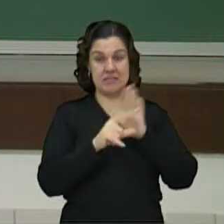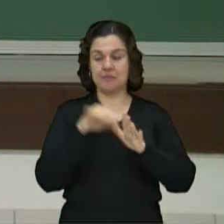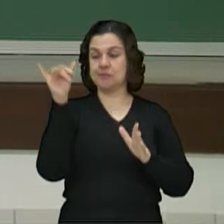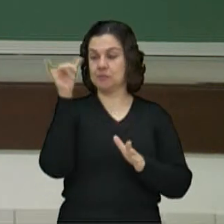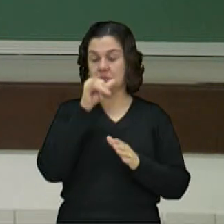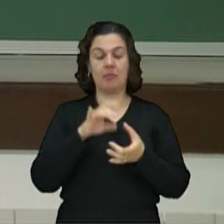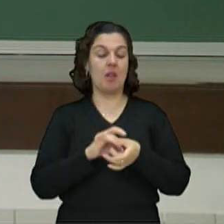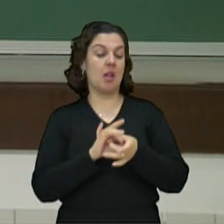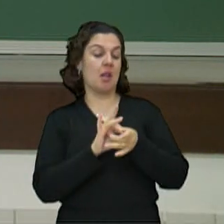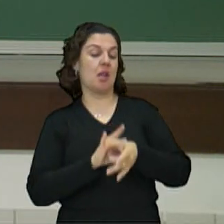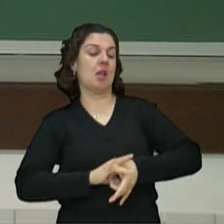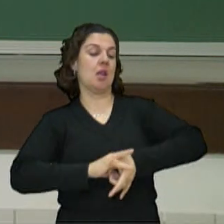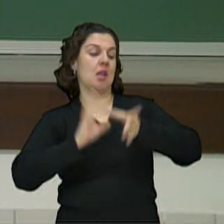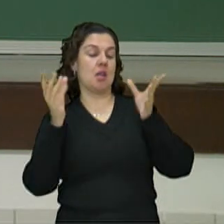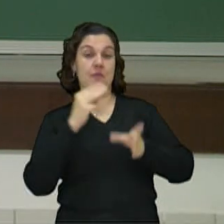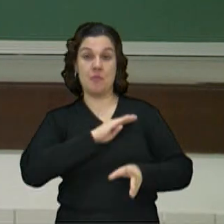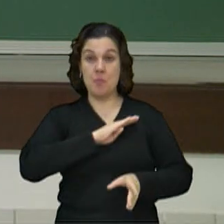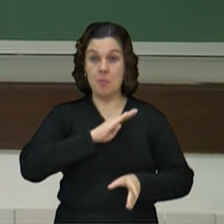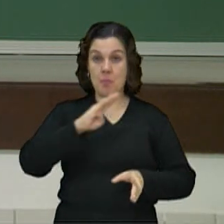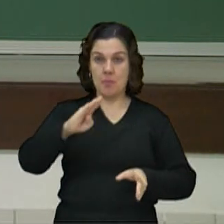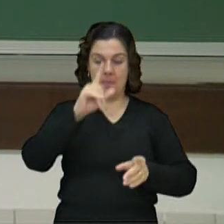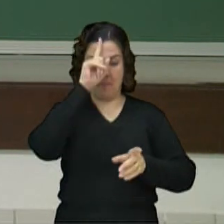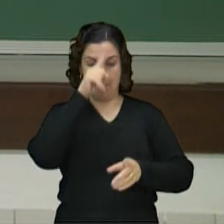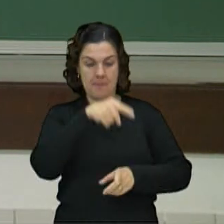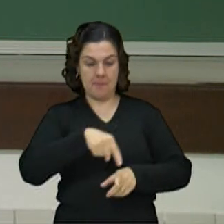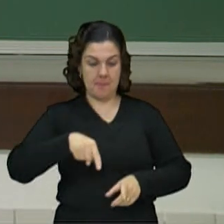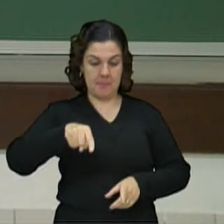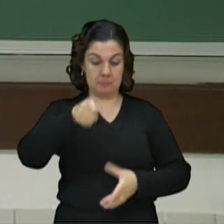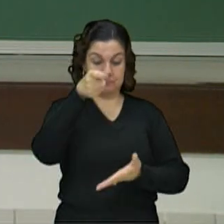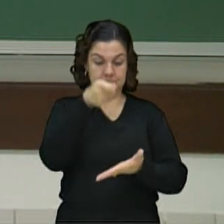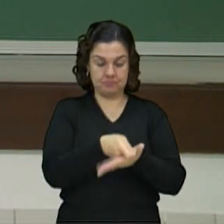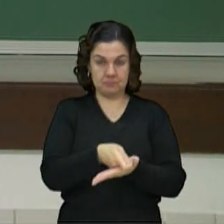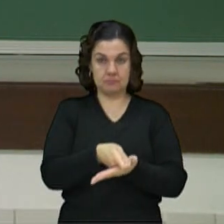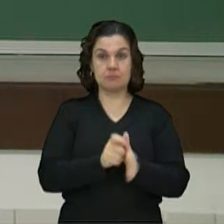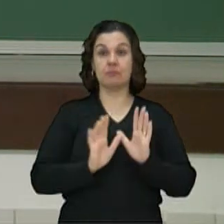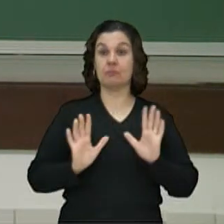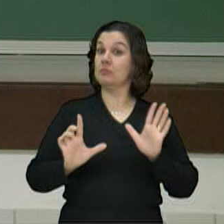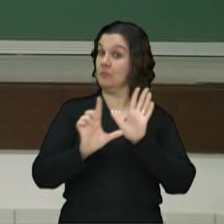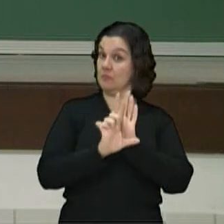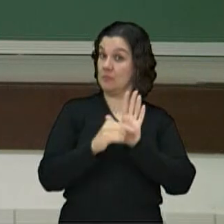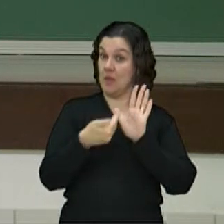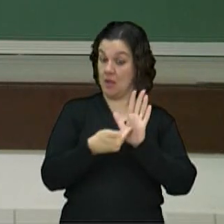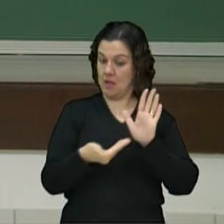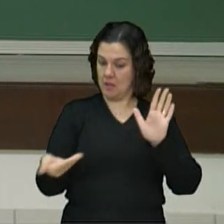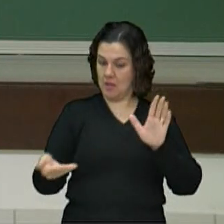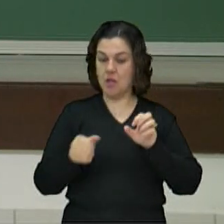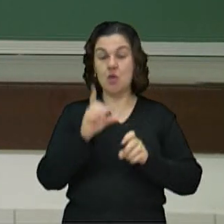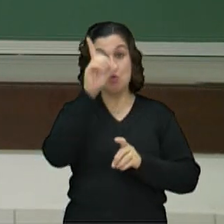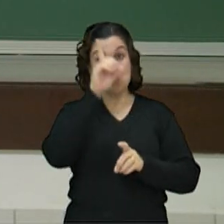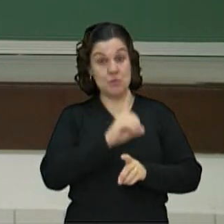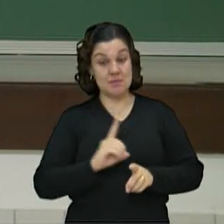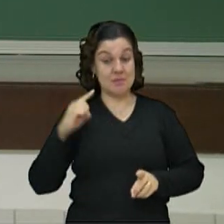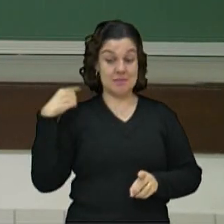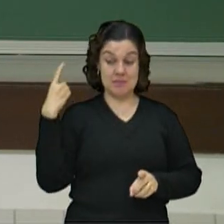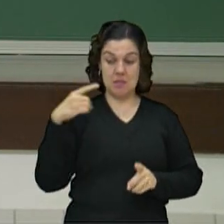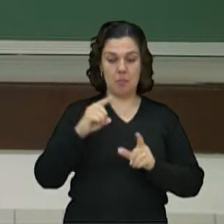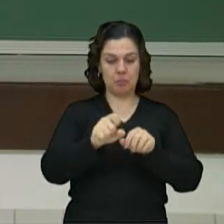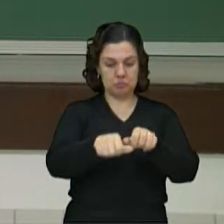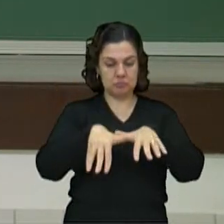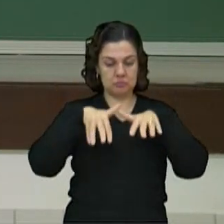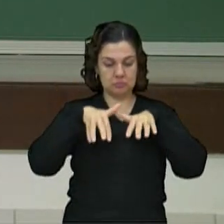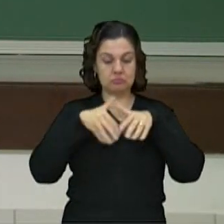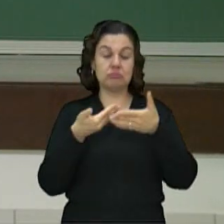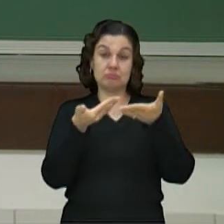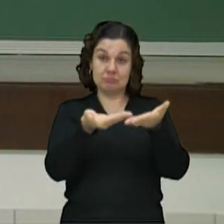italianas permitiam ao Mussolini mandar numa ditadura, dentro da lei. Os deputados aprovaram uma lei dando poderes